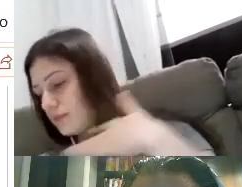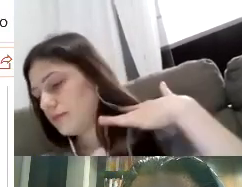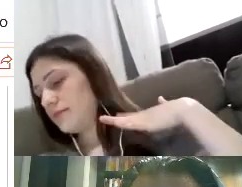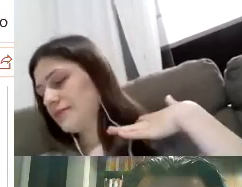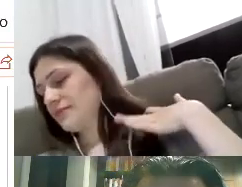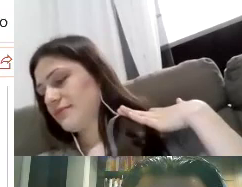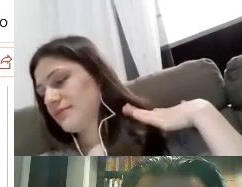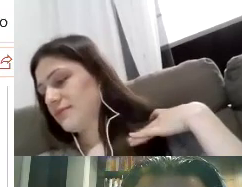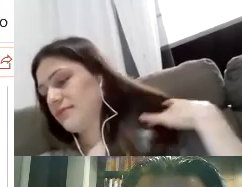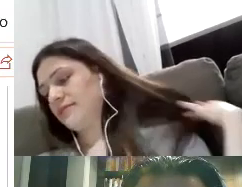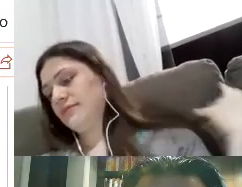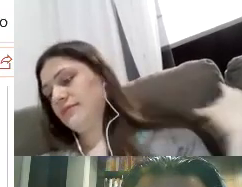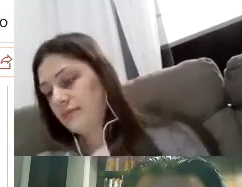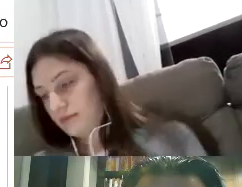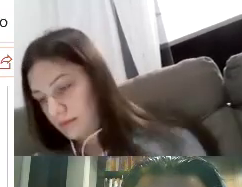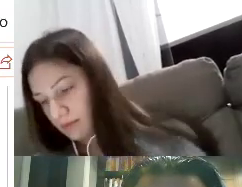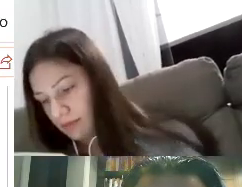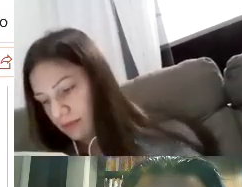Chat, aqui.